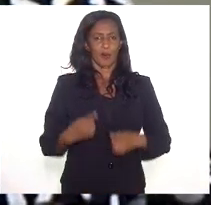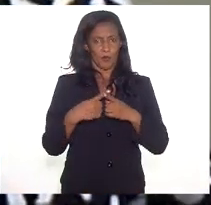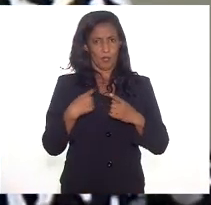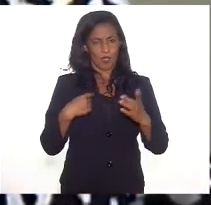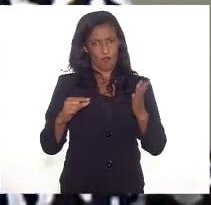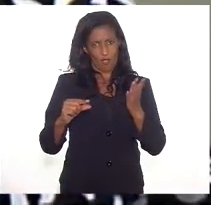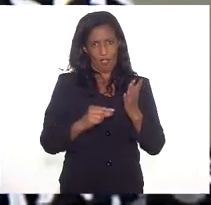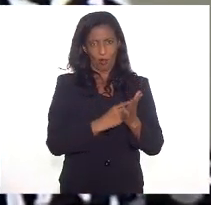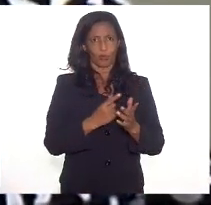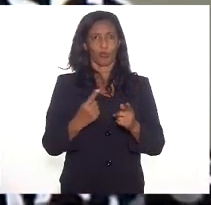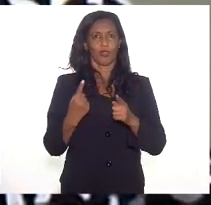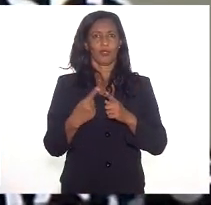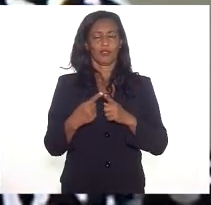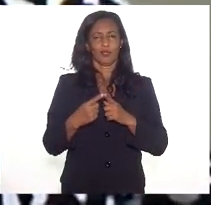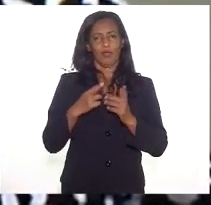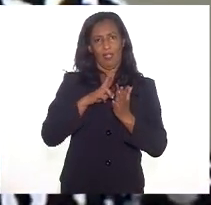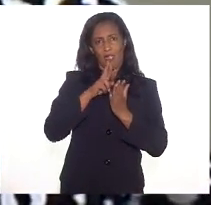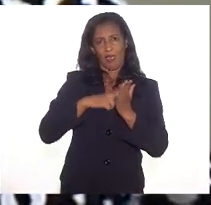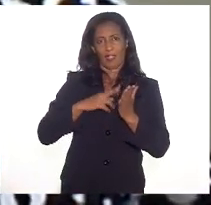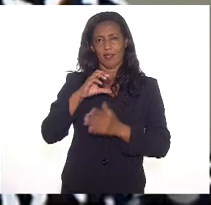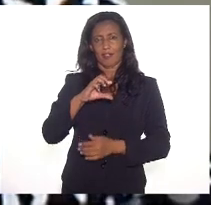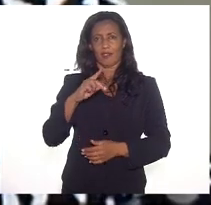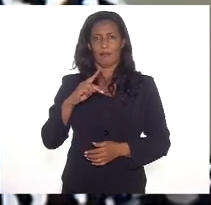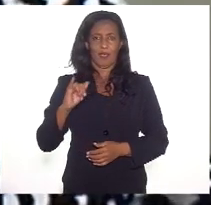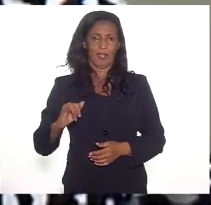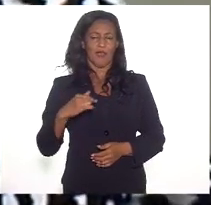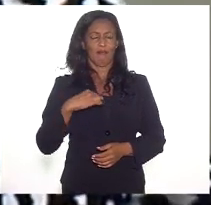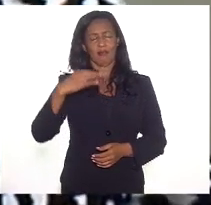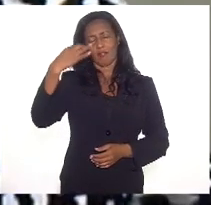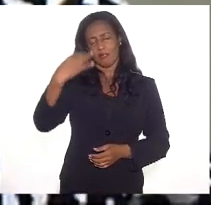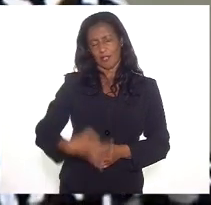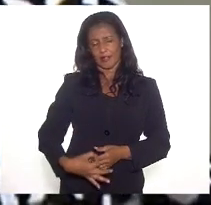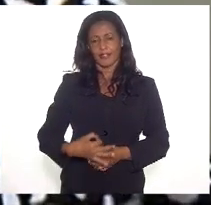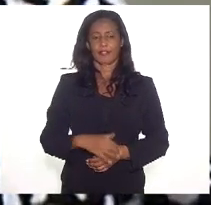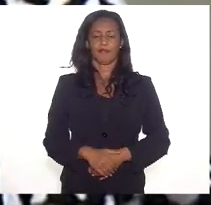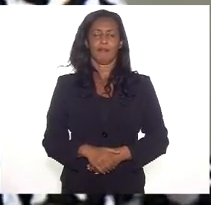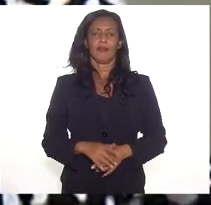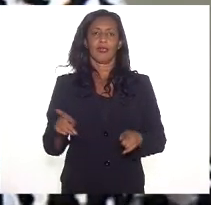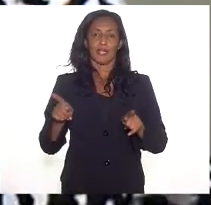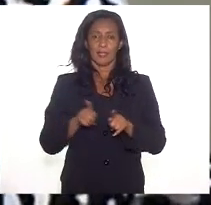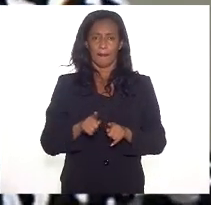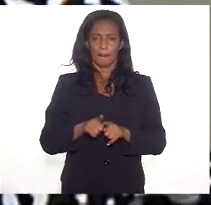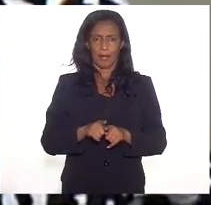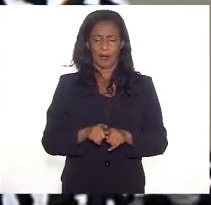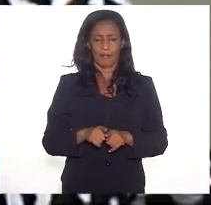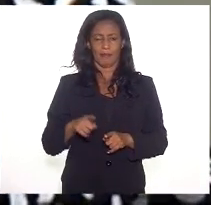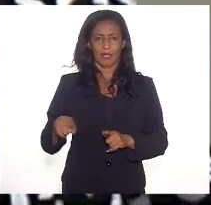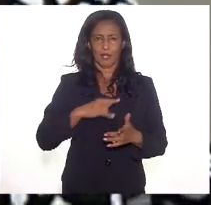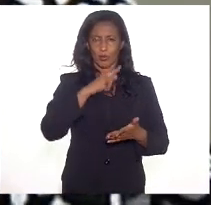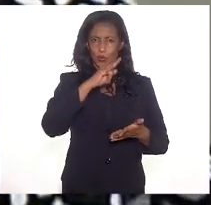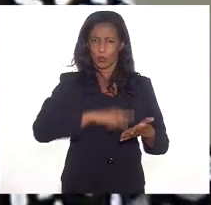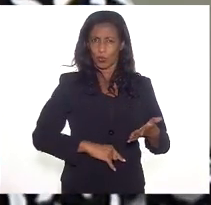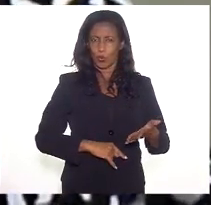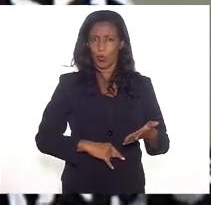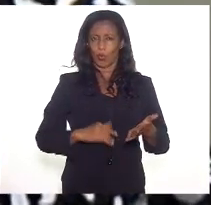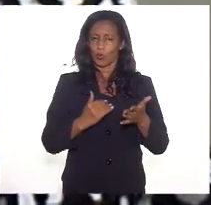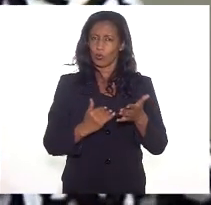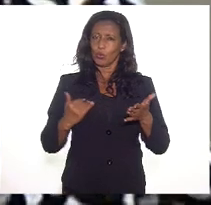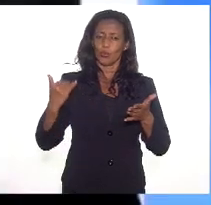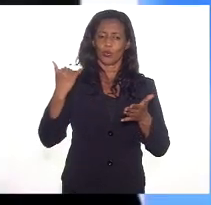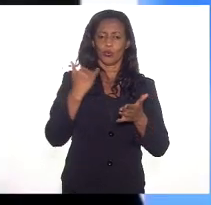do requerimento da instalação da CPI, e eu tenho certeza que a instalação não só dessa data, mas,